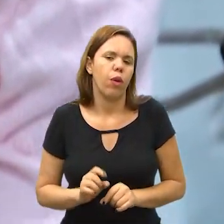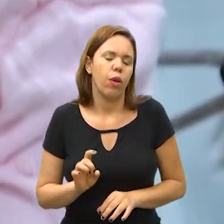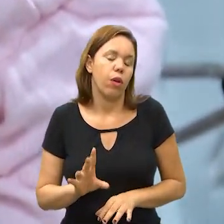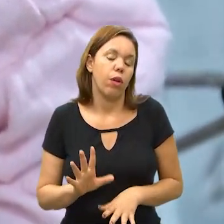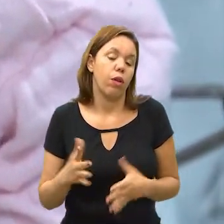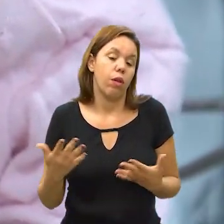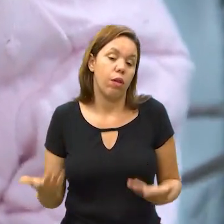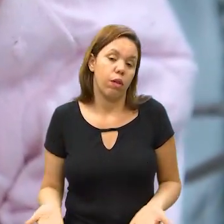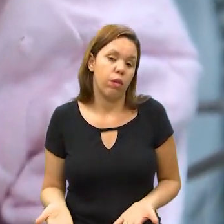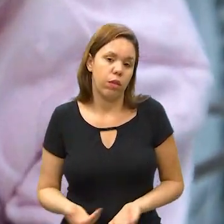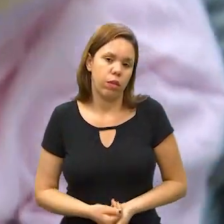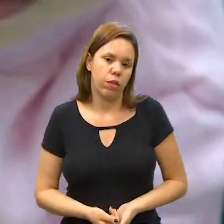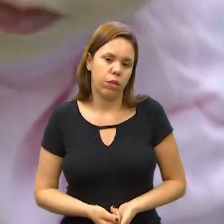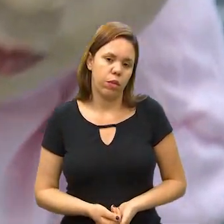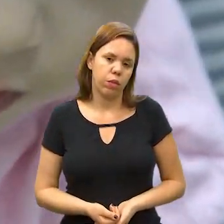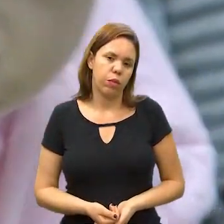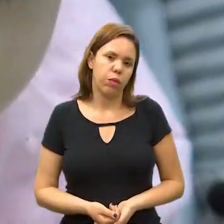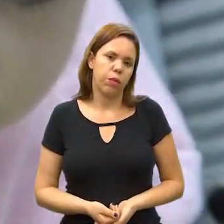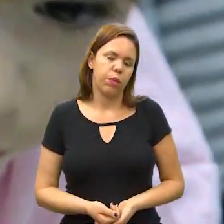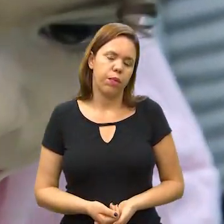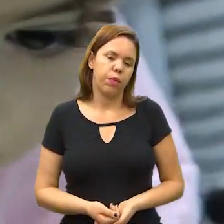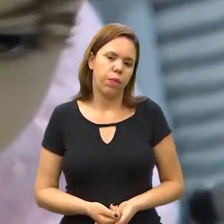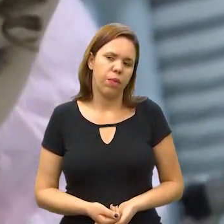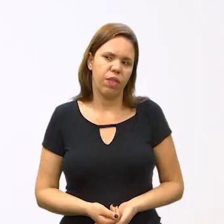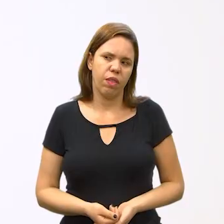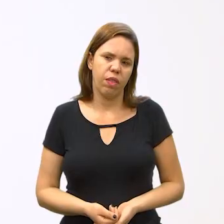Só que